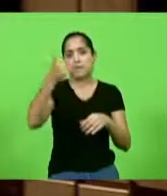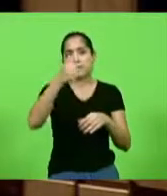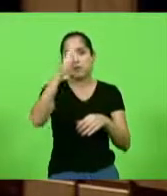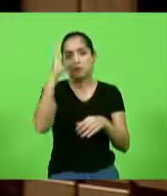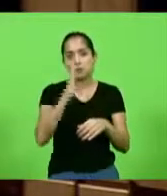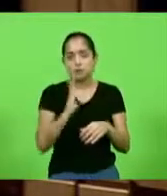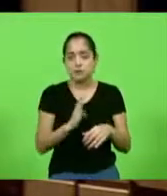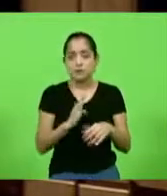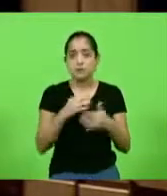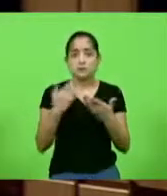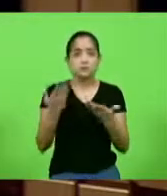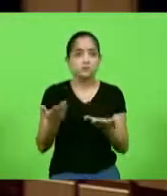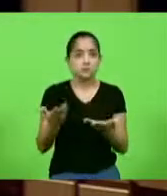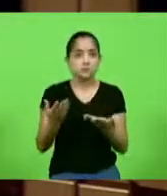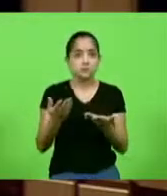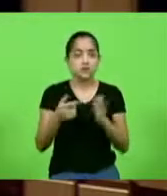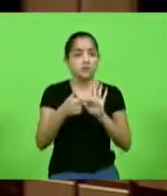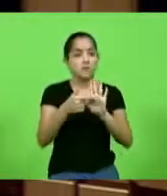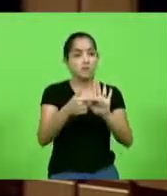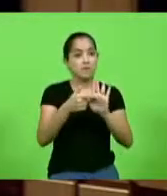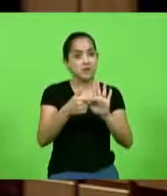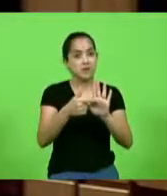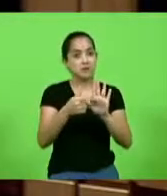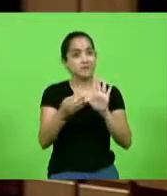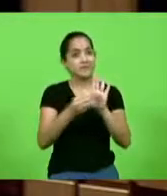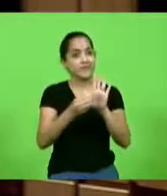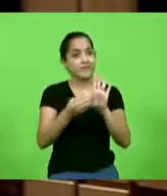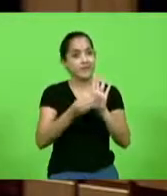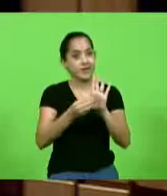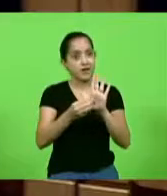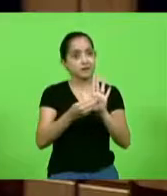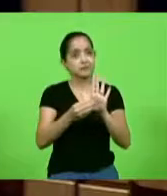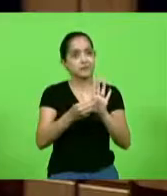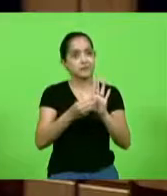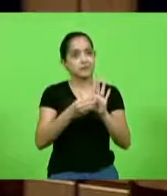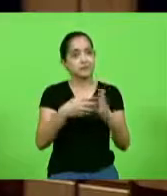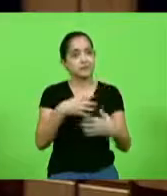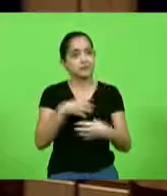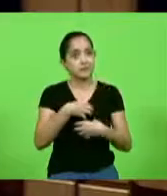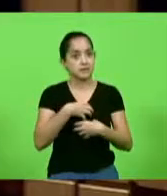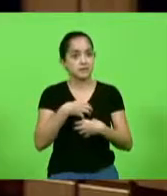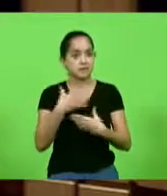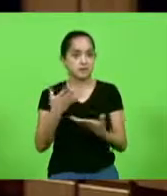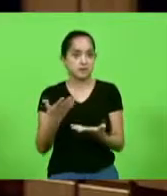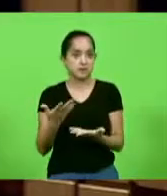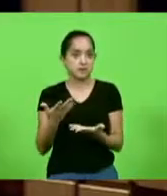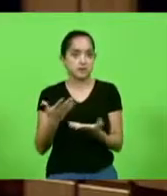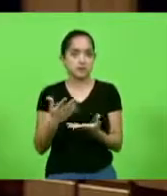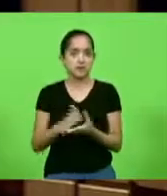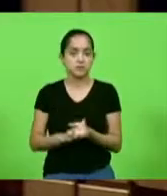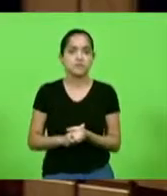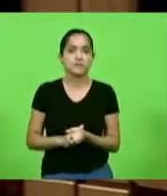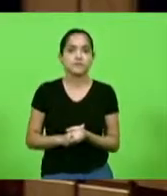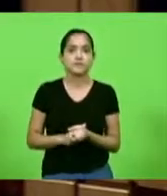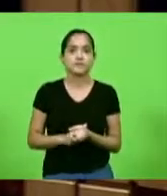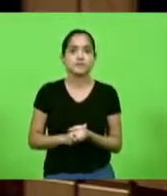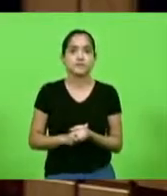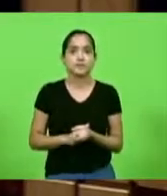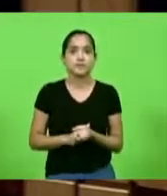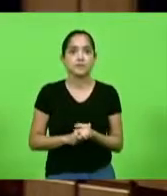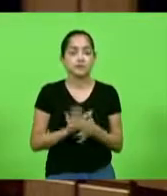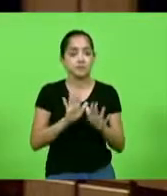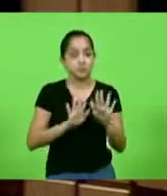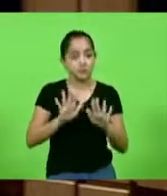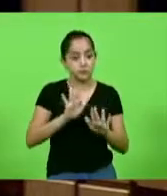uma imensa falta de sensibilidade, no mínimo, para tentar ser bem cauteloso aqui na minha